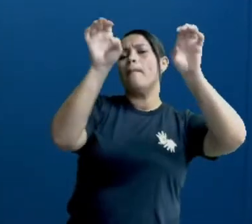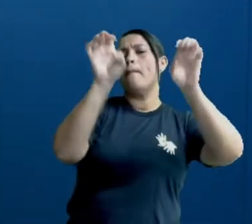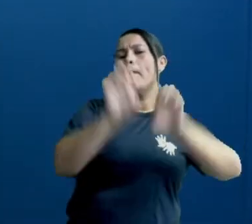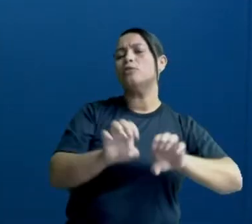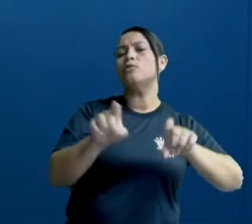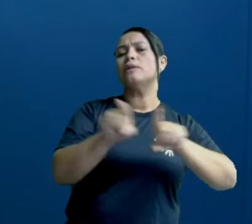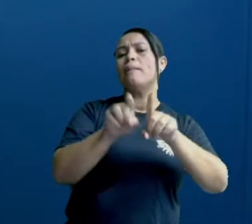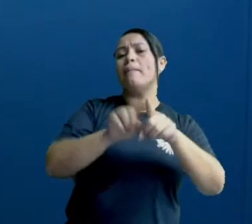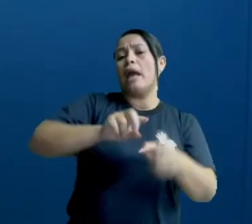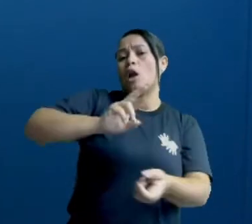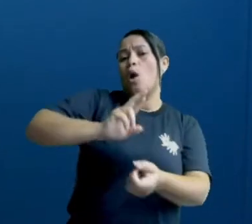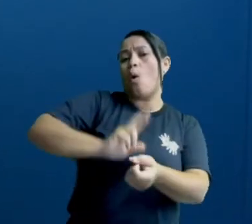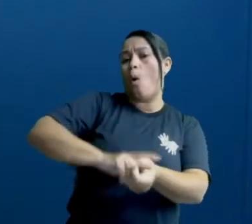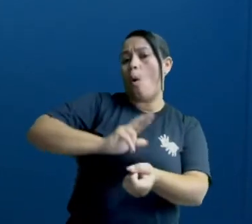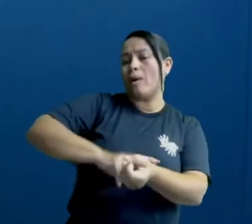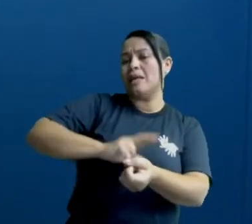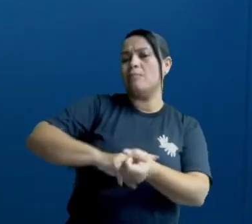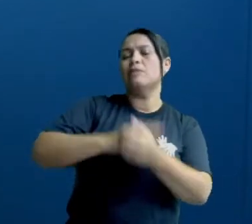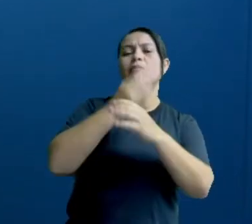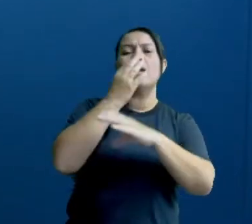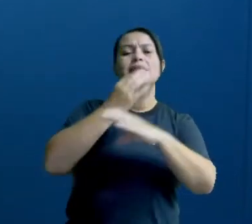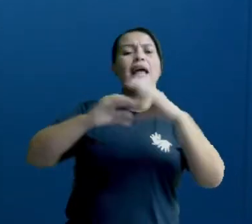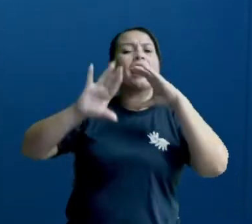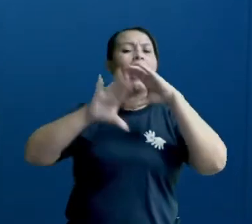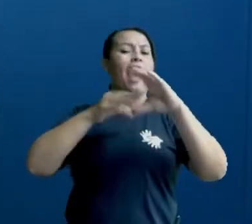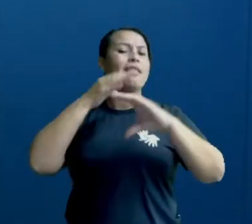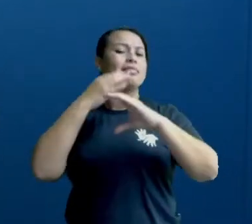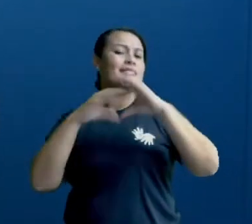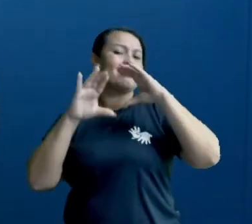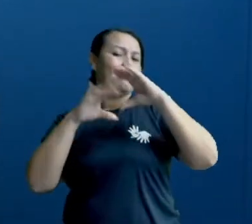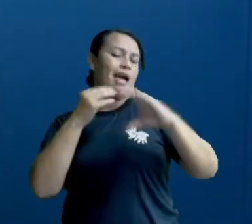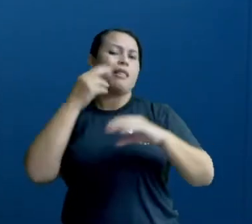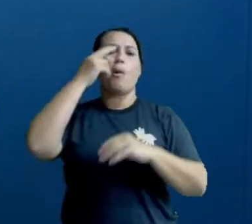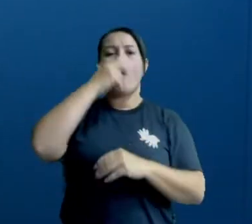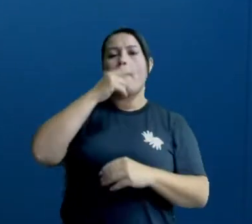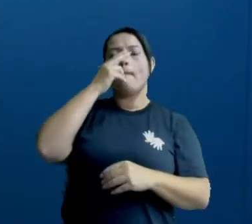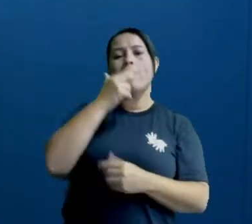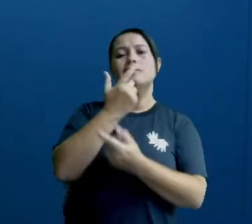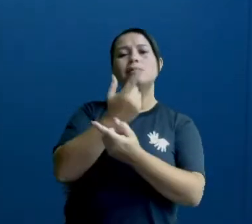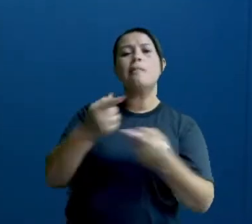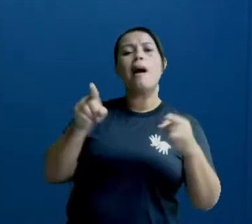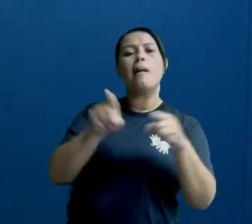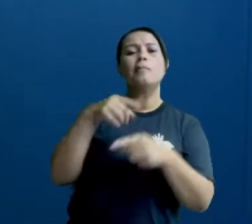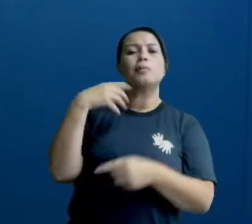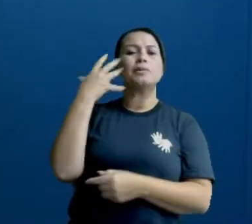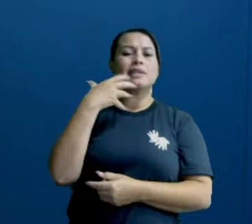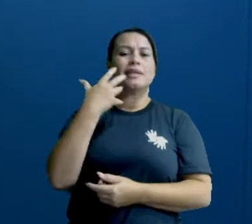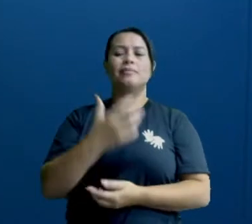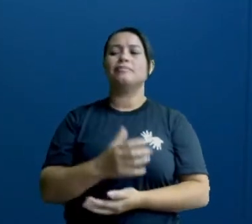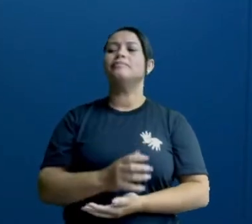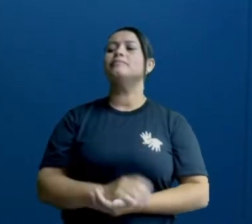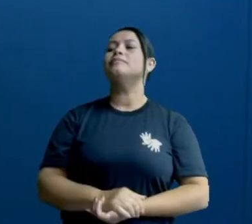esquema de rimas para serem cantadas com a mesma música.